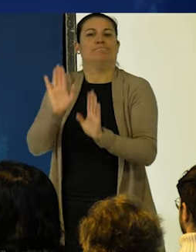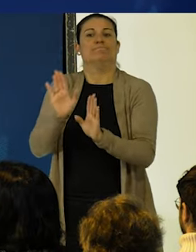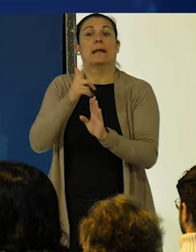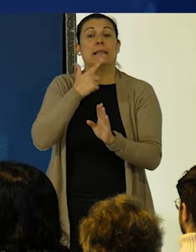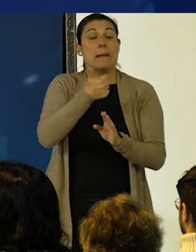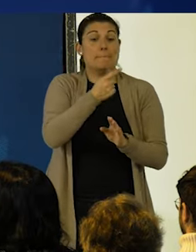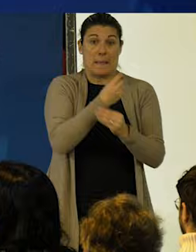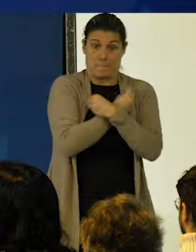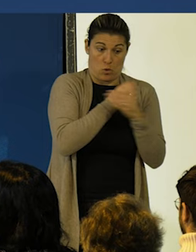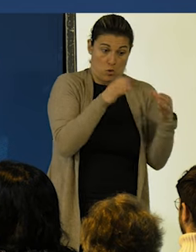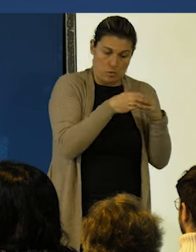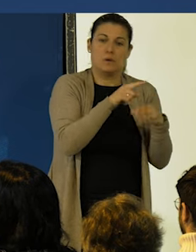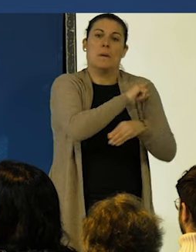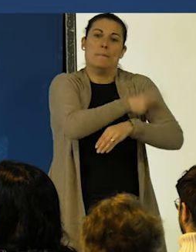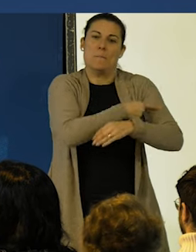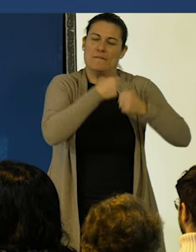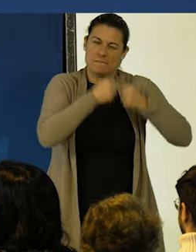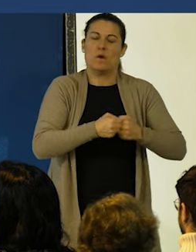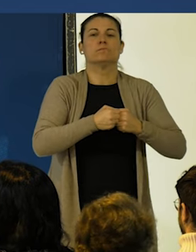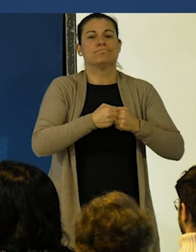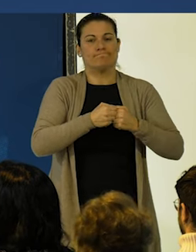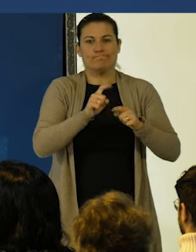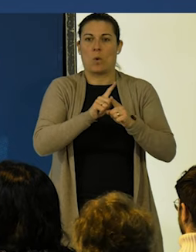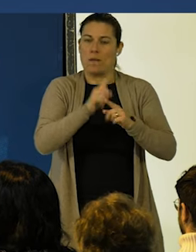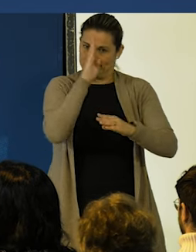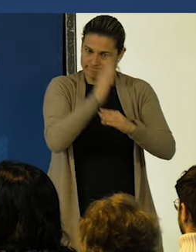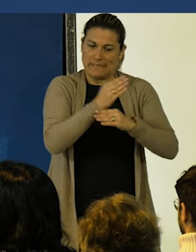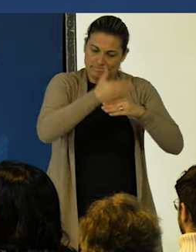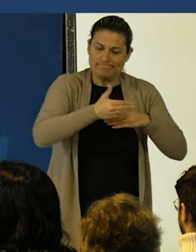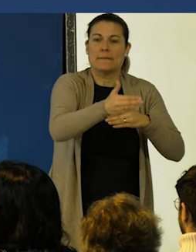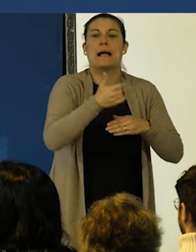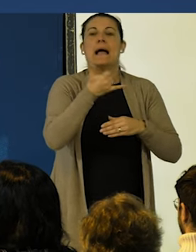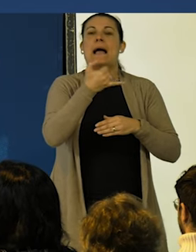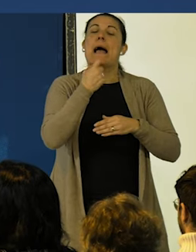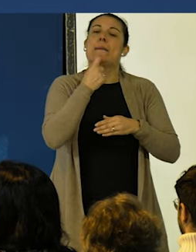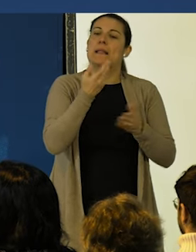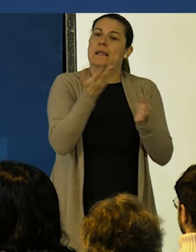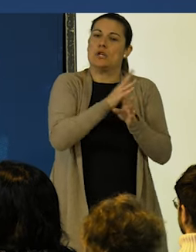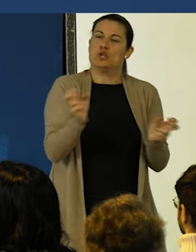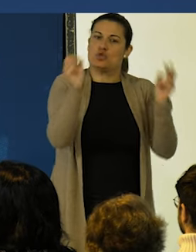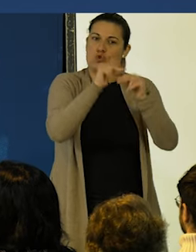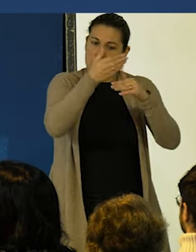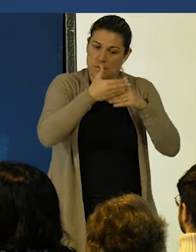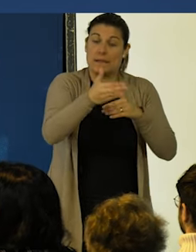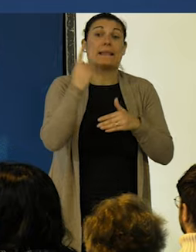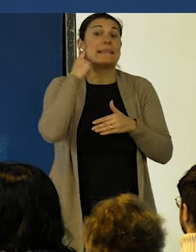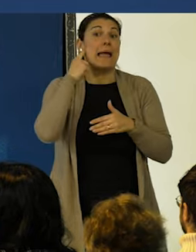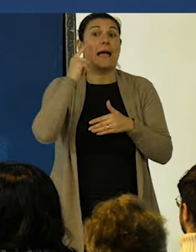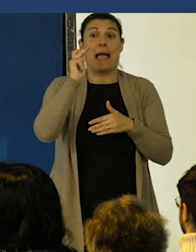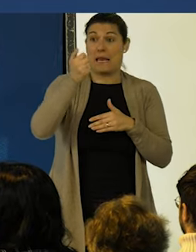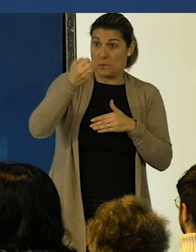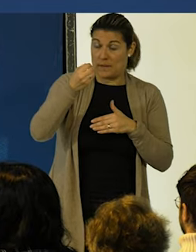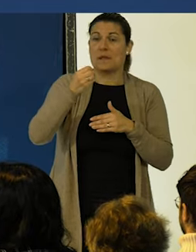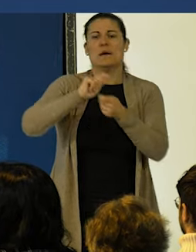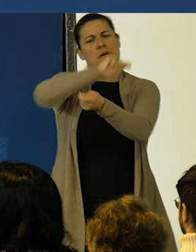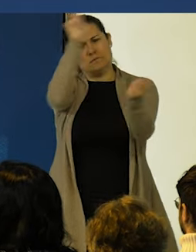do Bloco a grande força determinante para um novo Abril. 50 anos depois do 25 de Abril, vamos virar a